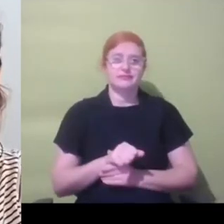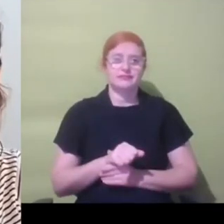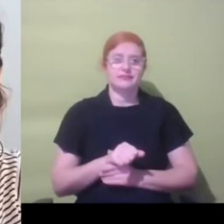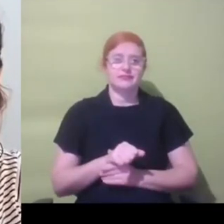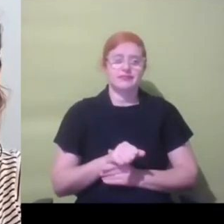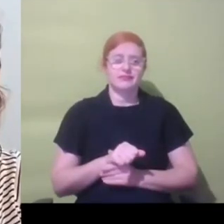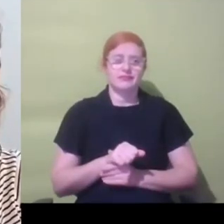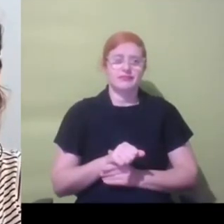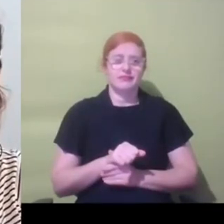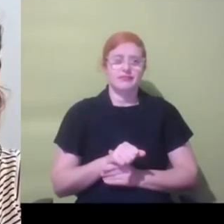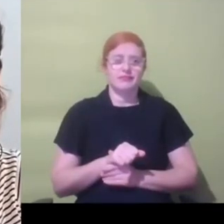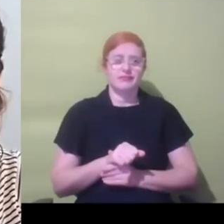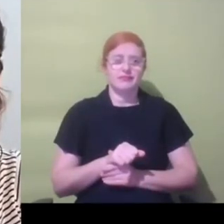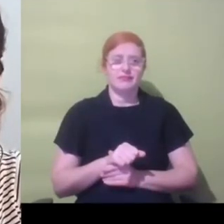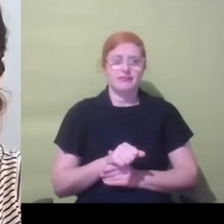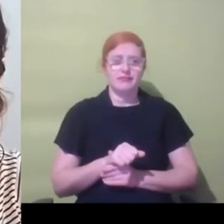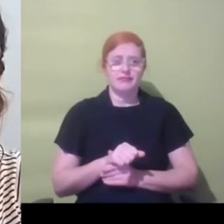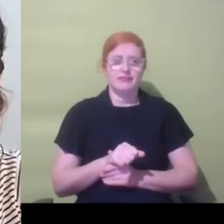a